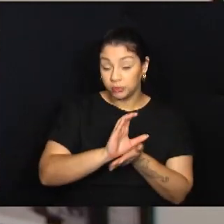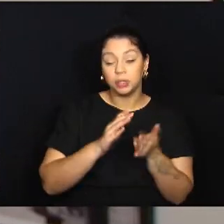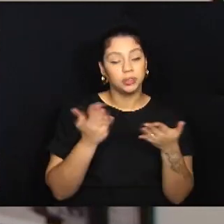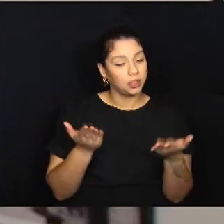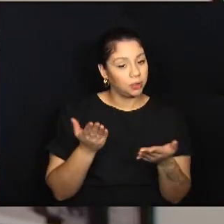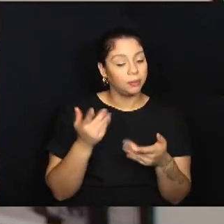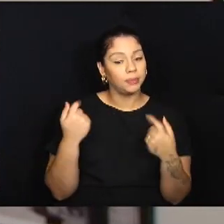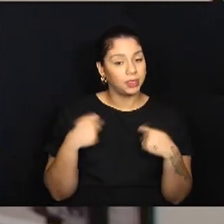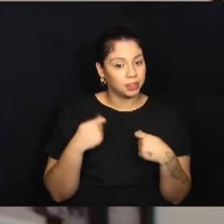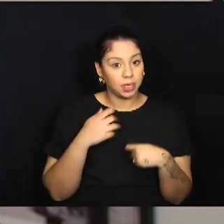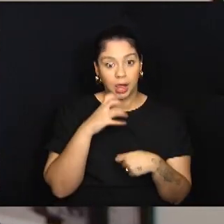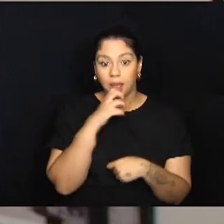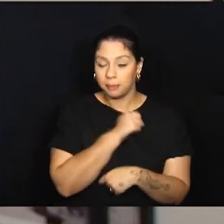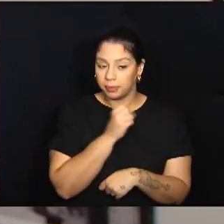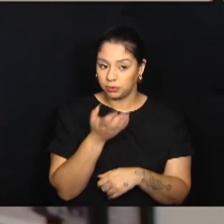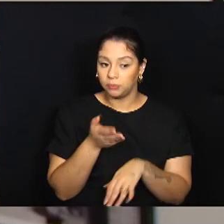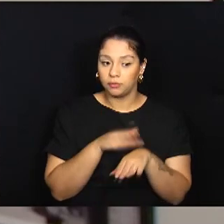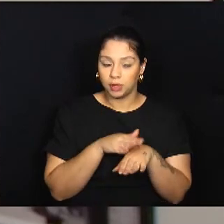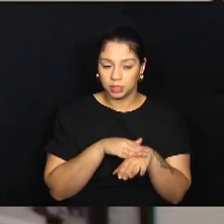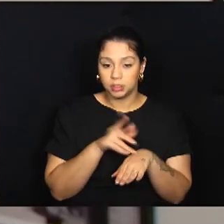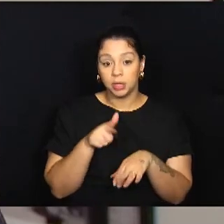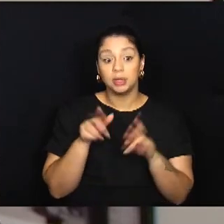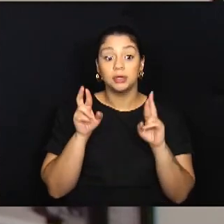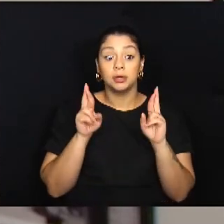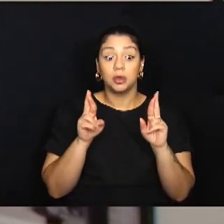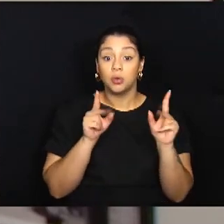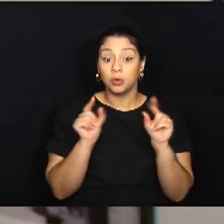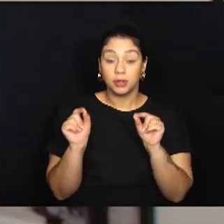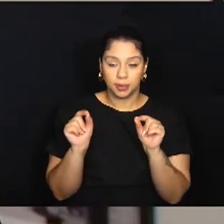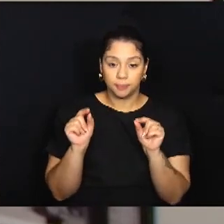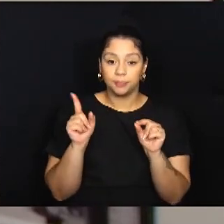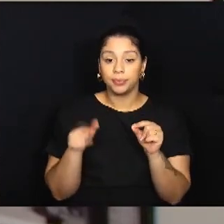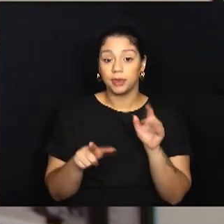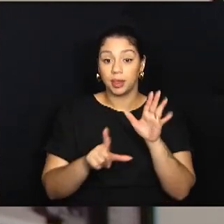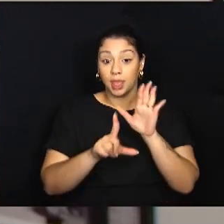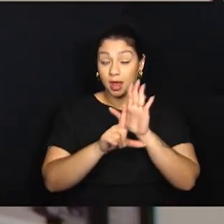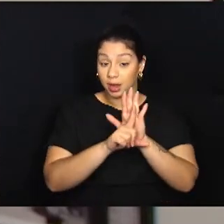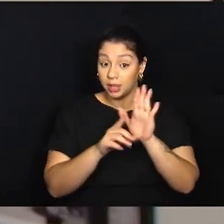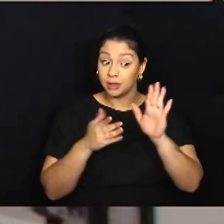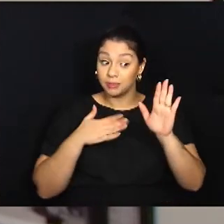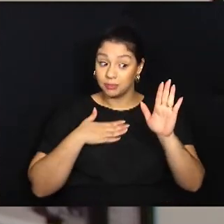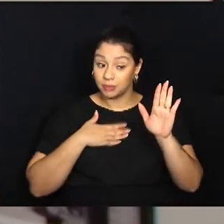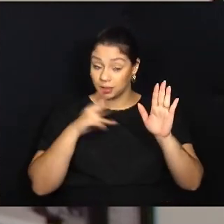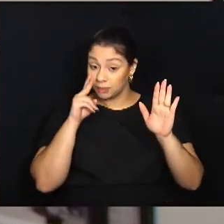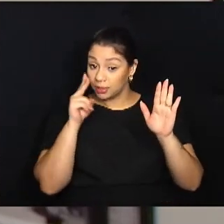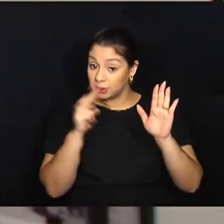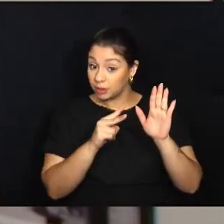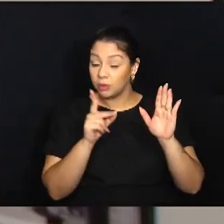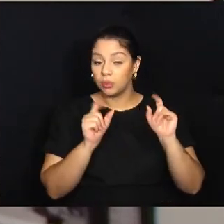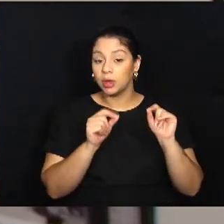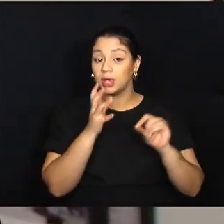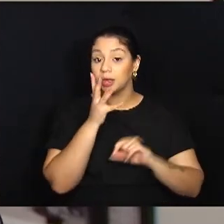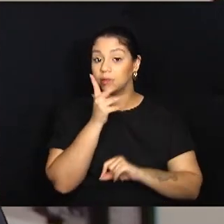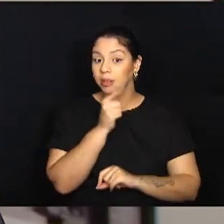tem que correr um pouquinho com isso, na esperança que essa lei, a meu ver, demore ou que não seja